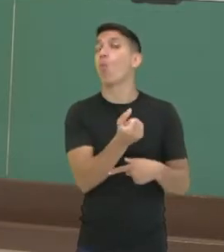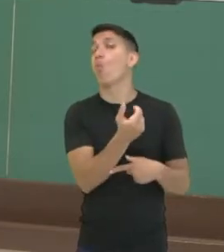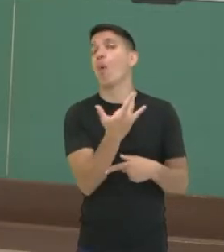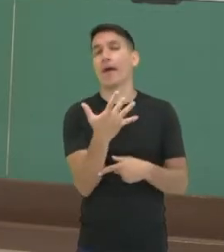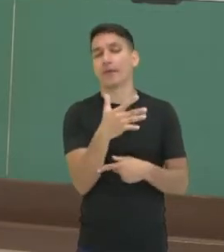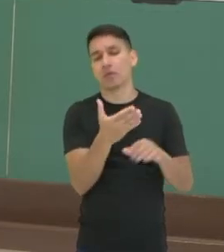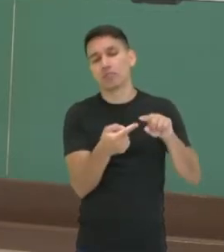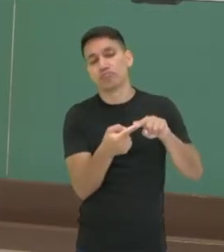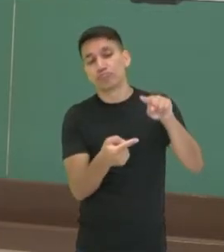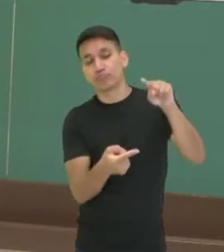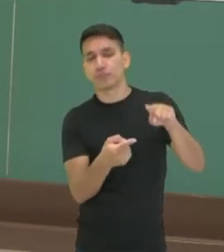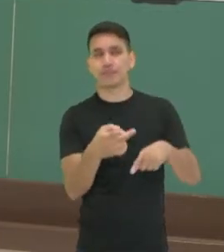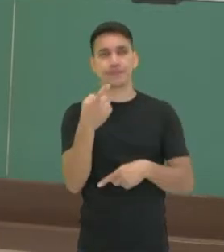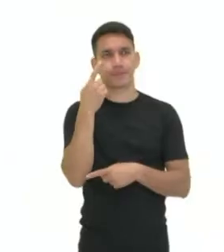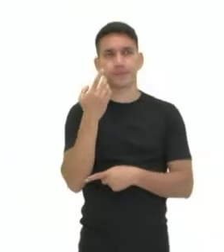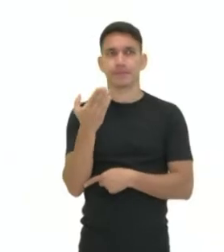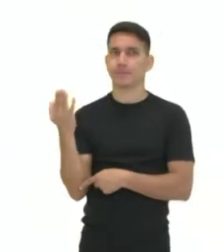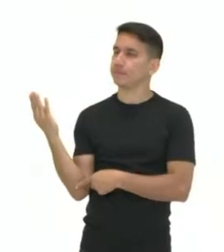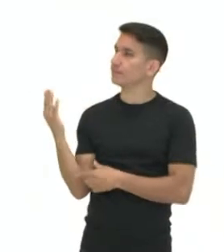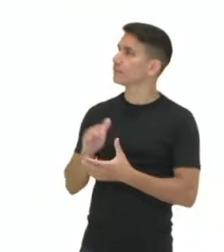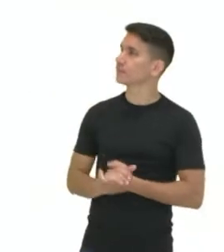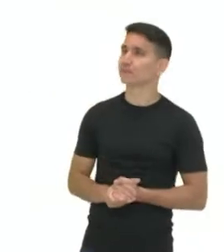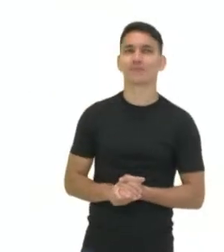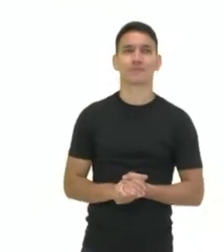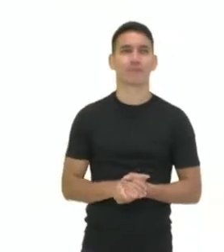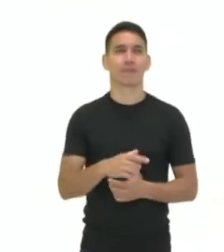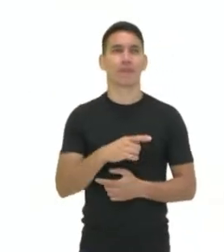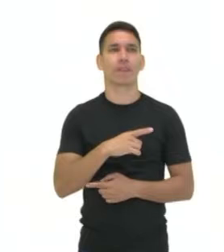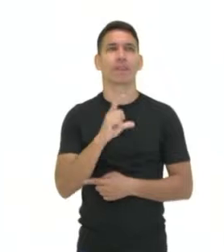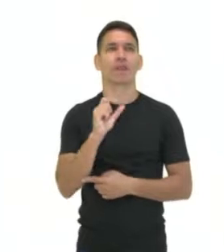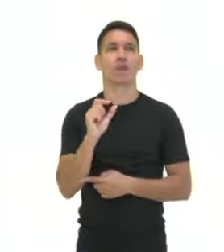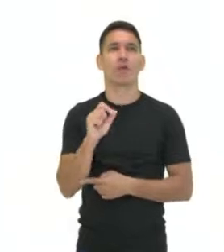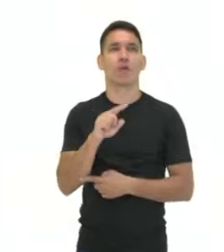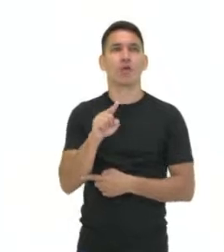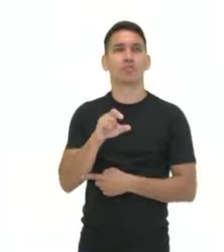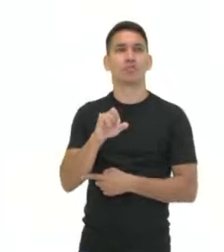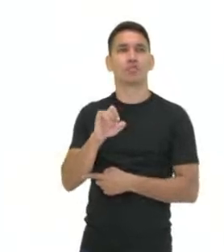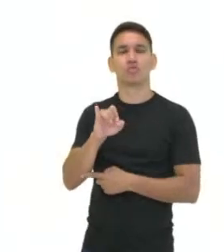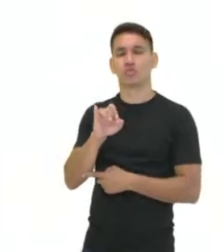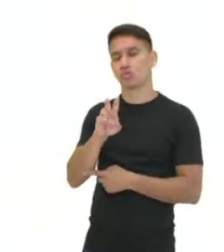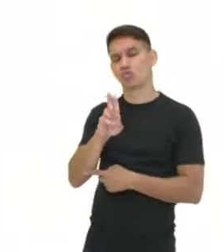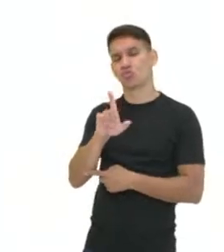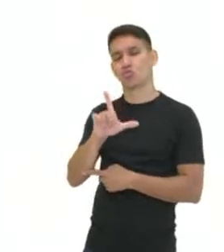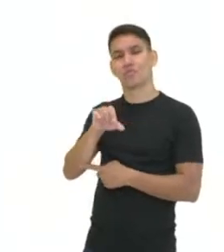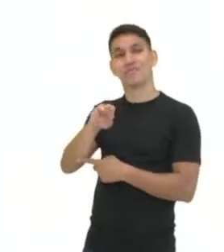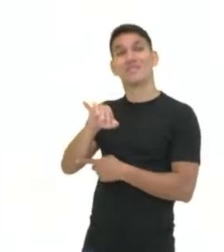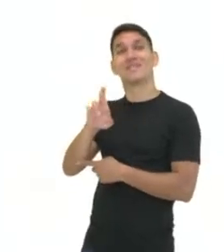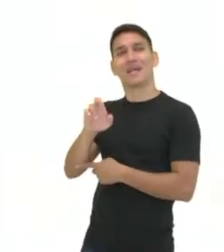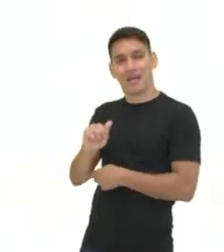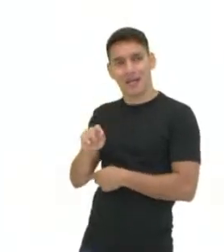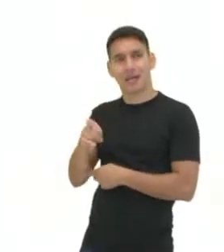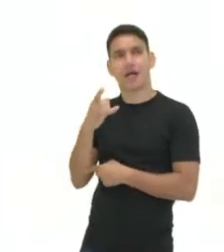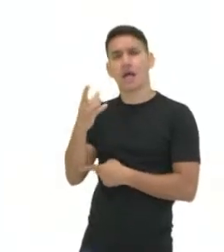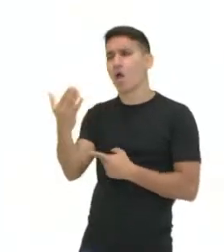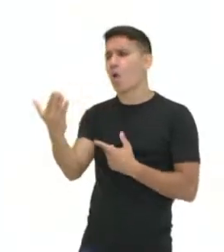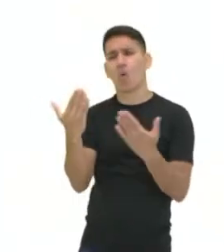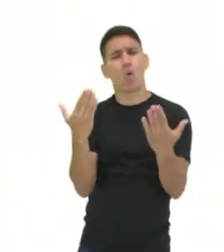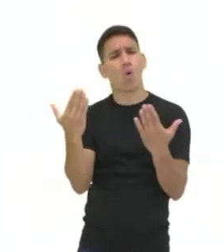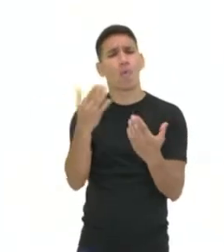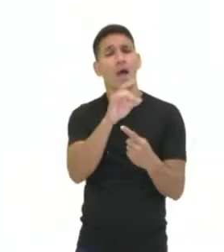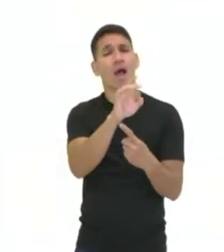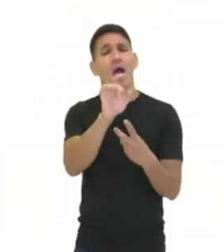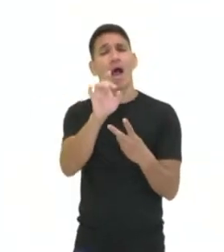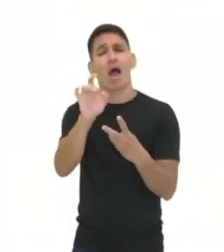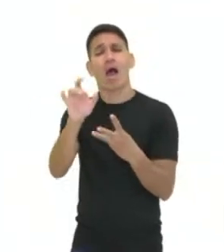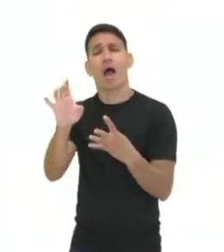lá. Zulmira está realizando compras no supermercado e quer comparar os preços de cada litro de